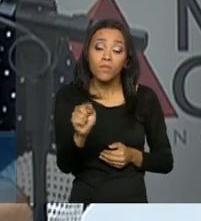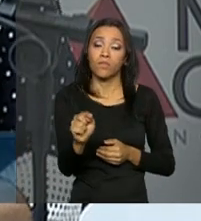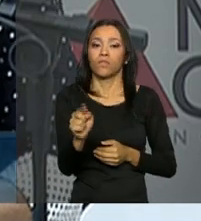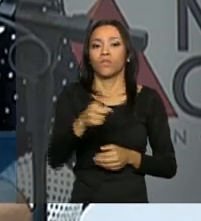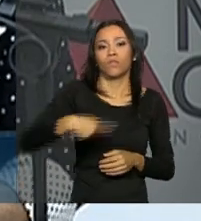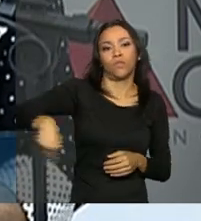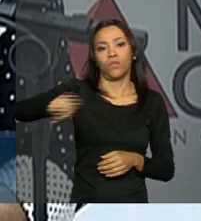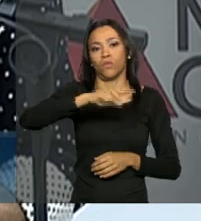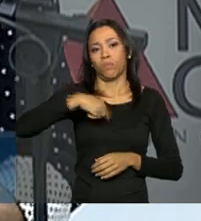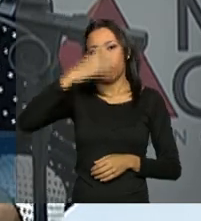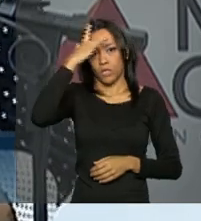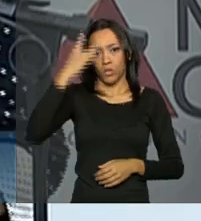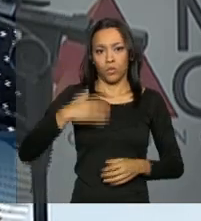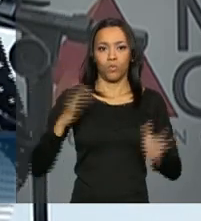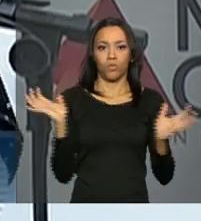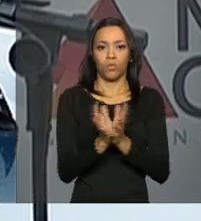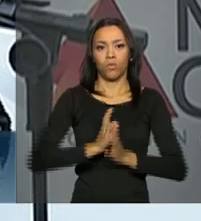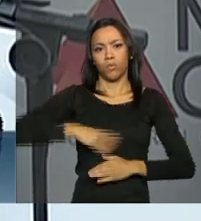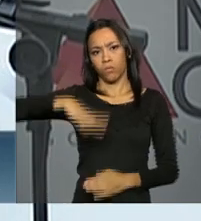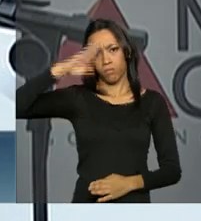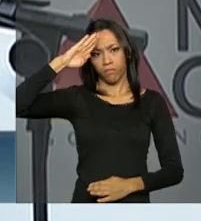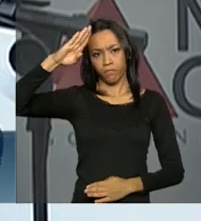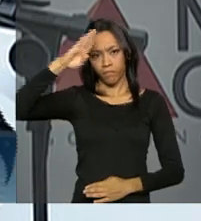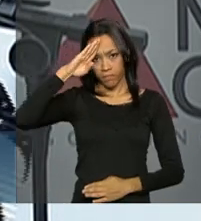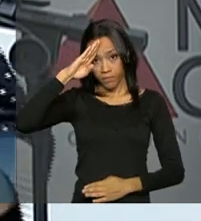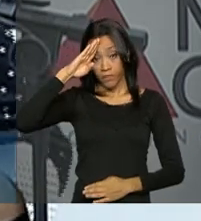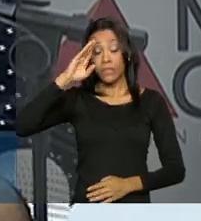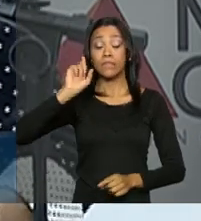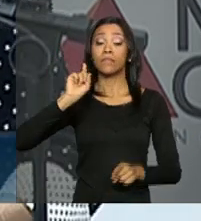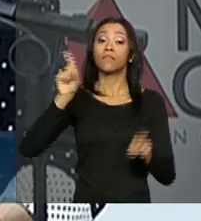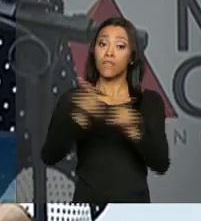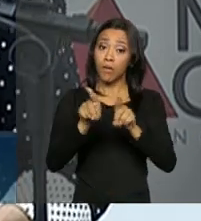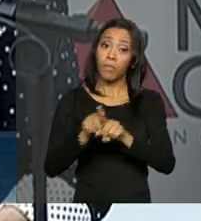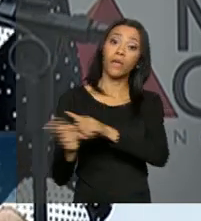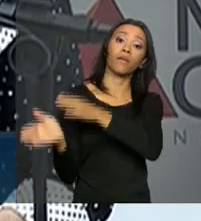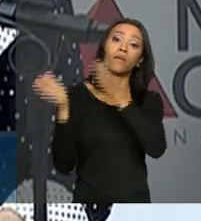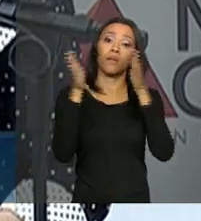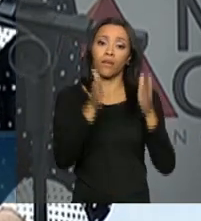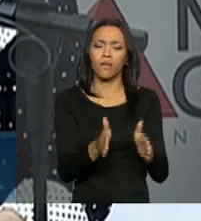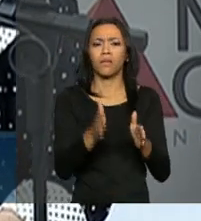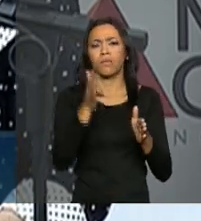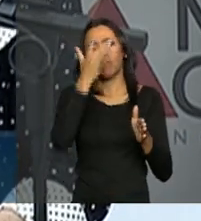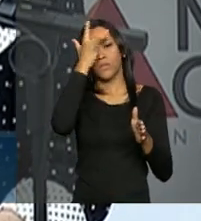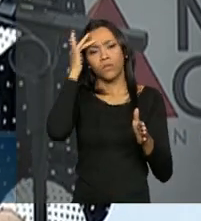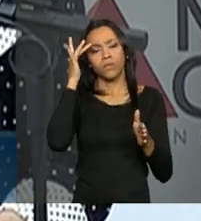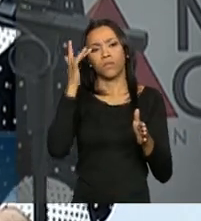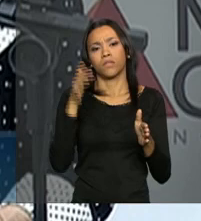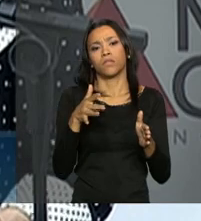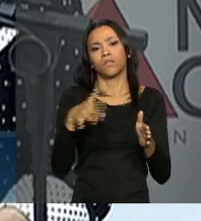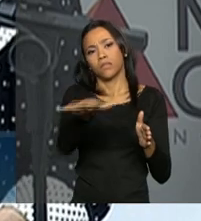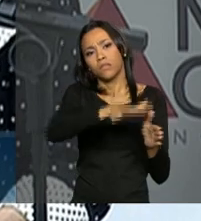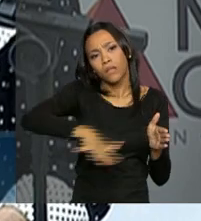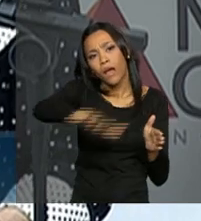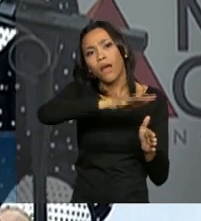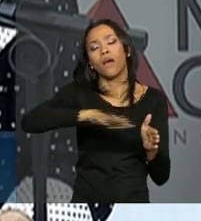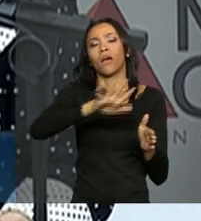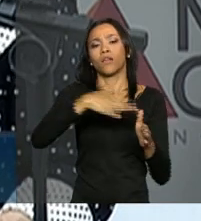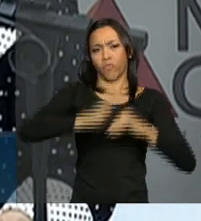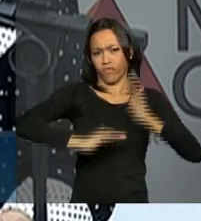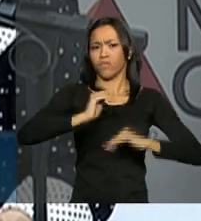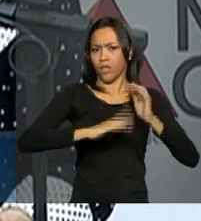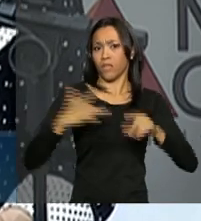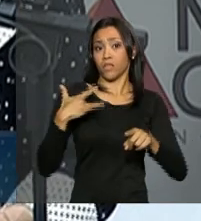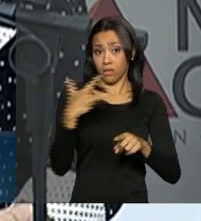contingentes das Forças Armadas, como também todos os integrantes dos serviços de saúde